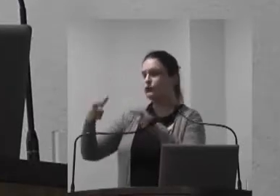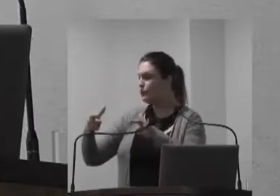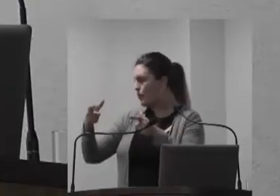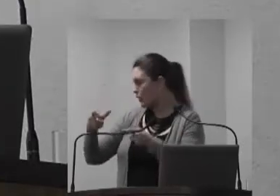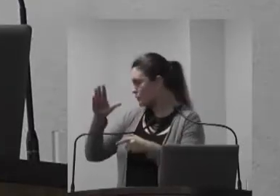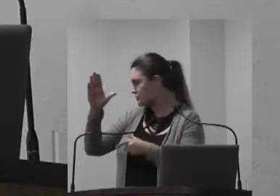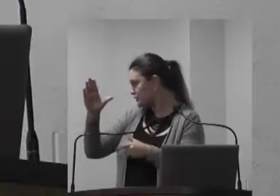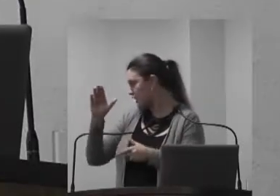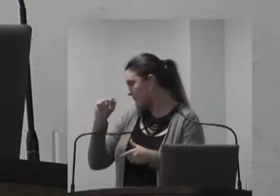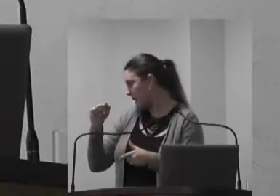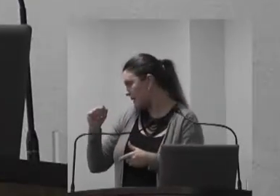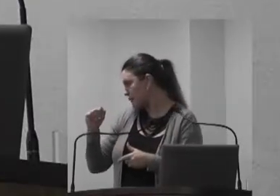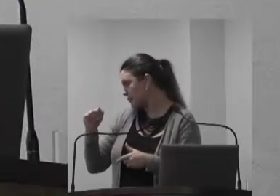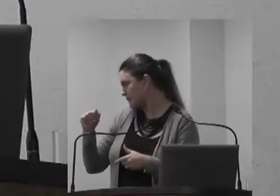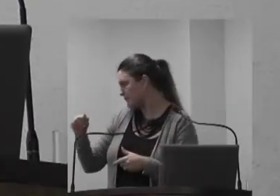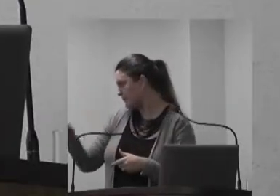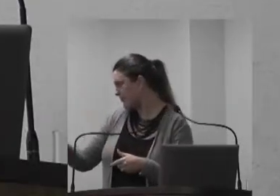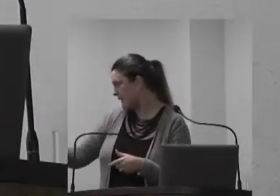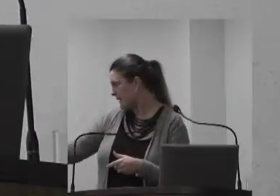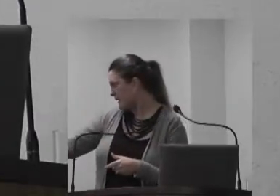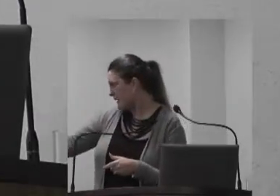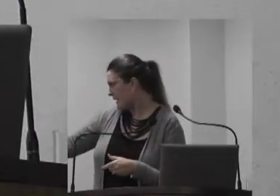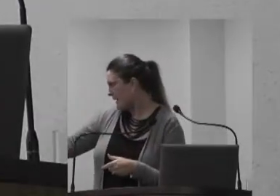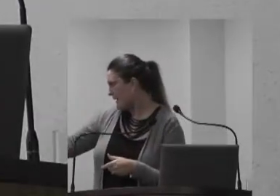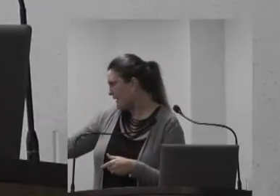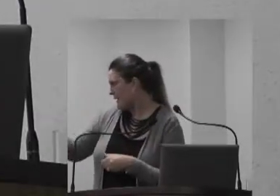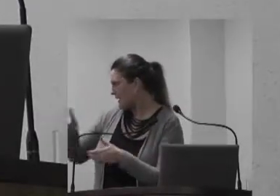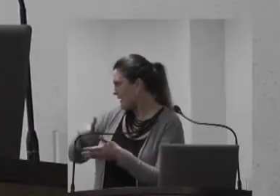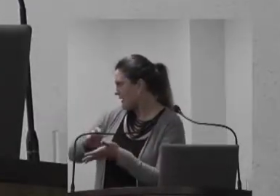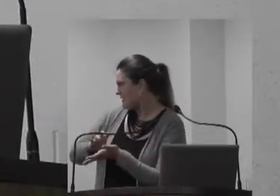prefeitura num órgão chamado...